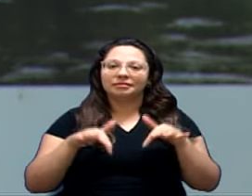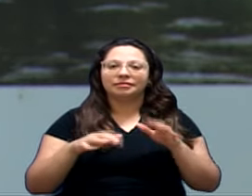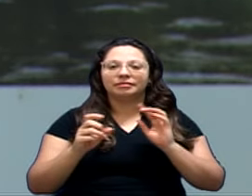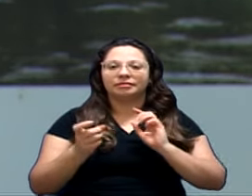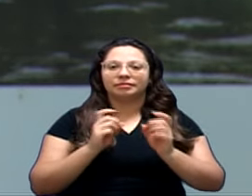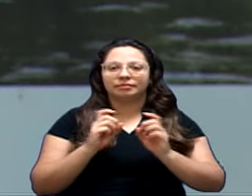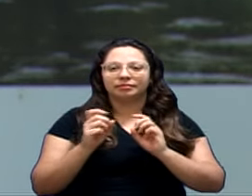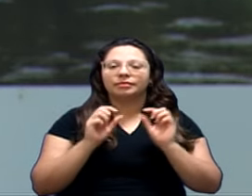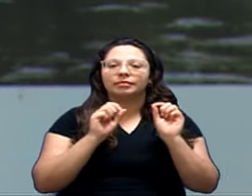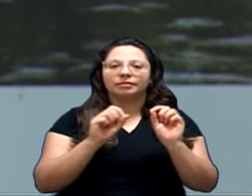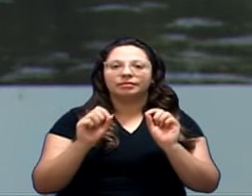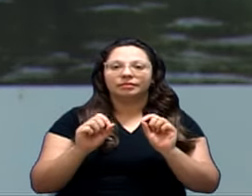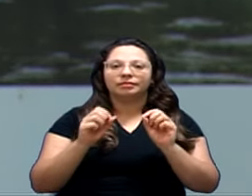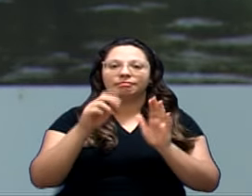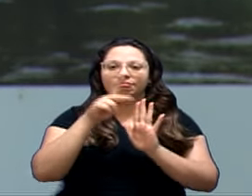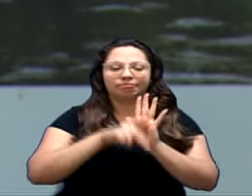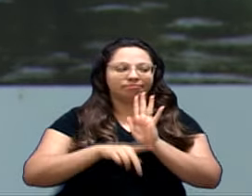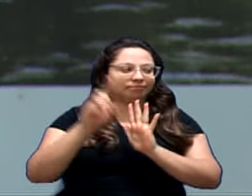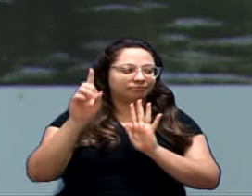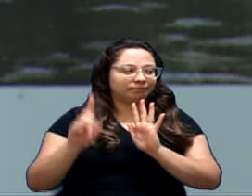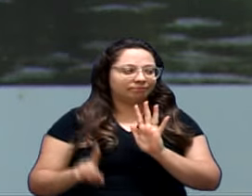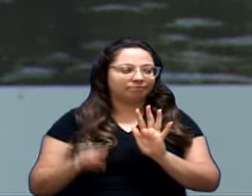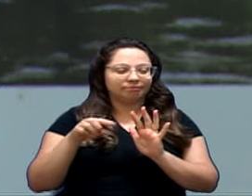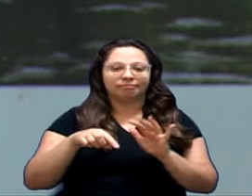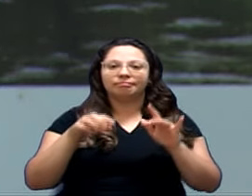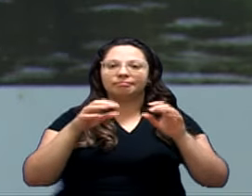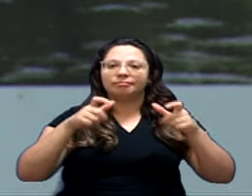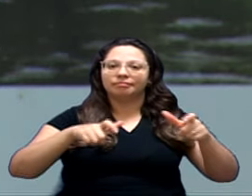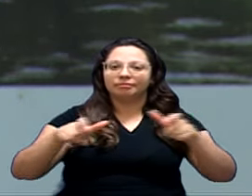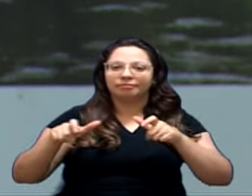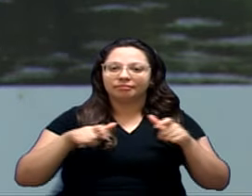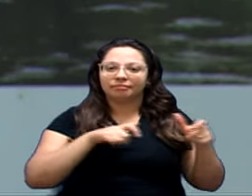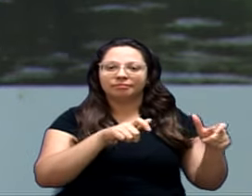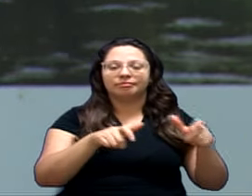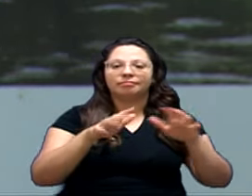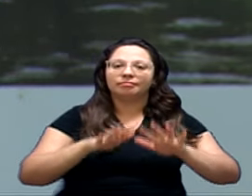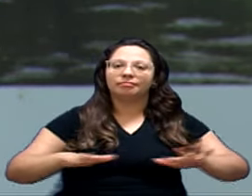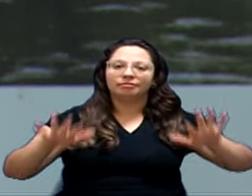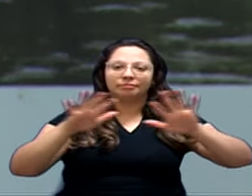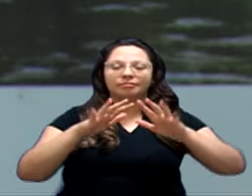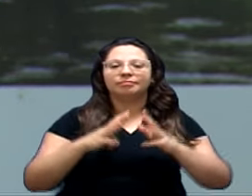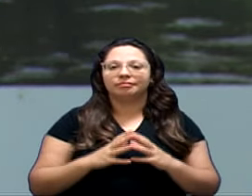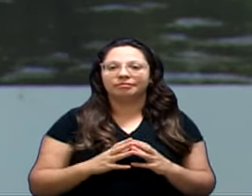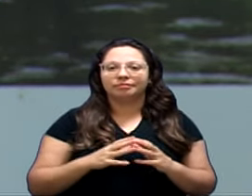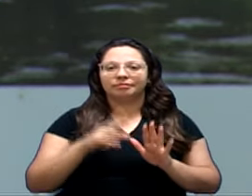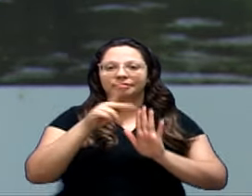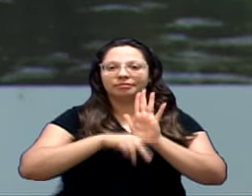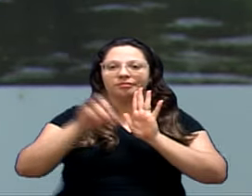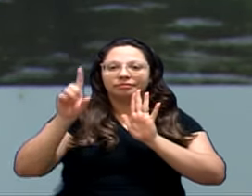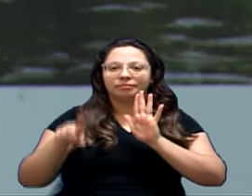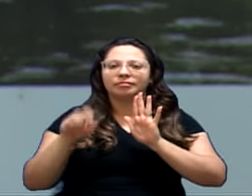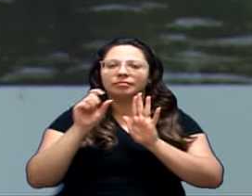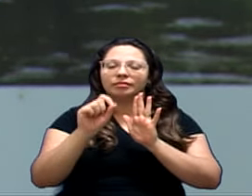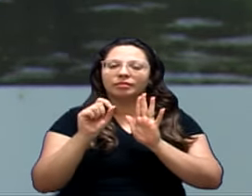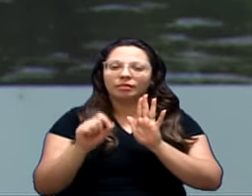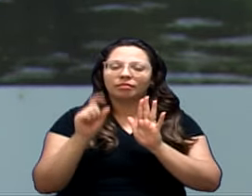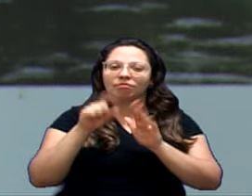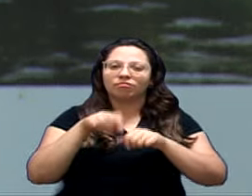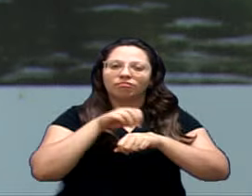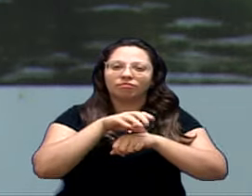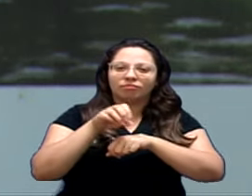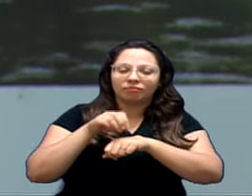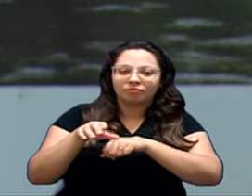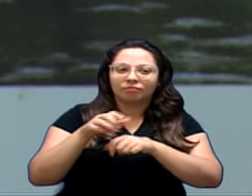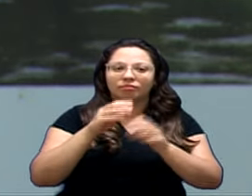diretor na Perspectiva do macrozoneamento ambiental o plano diretor é o documento que orienta o crescimento e organização da